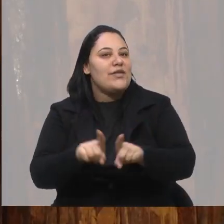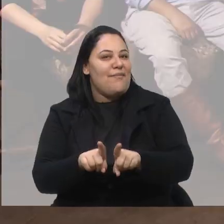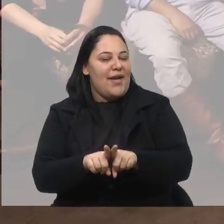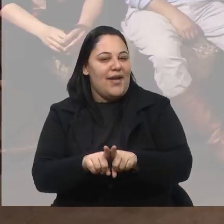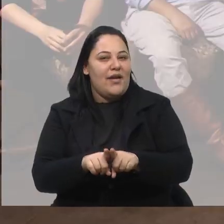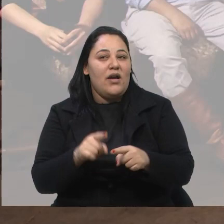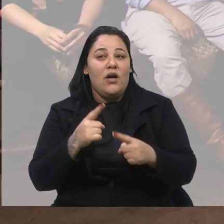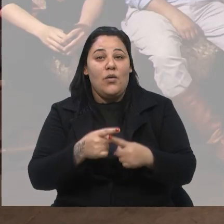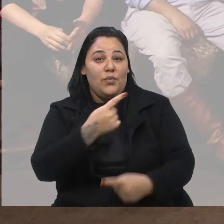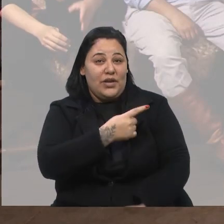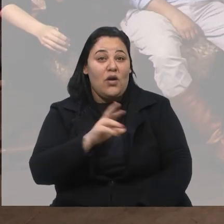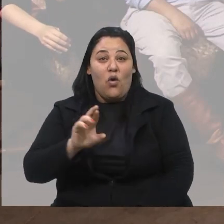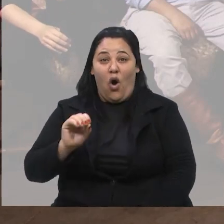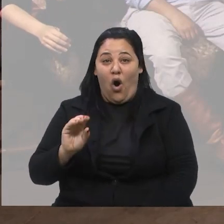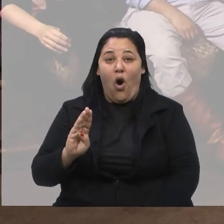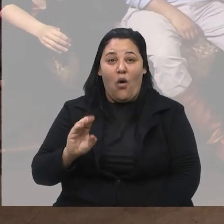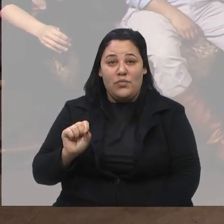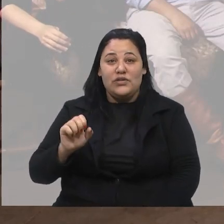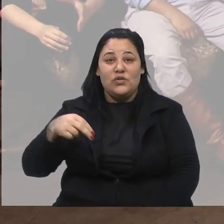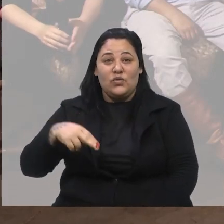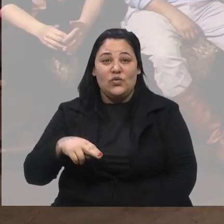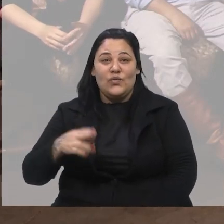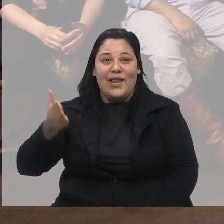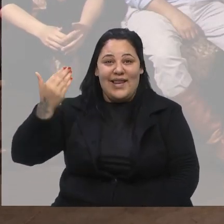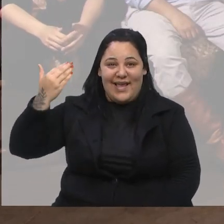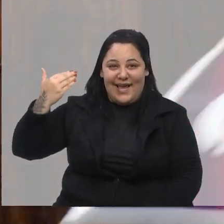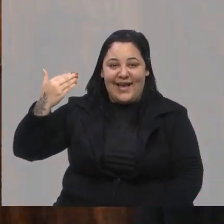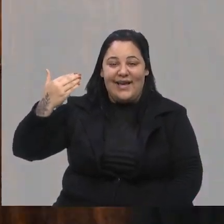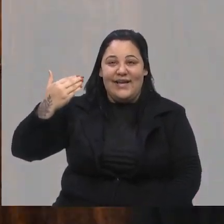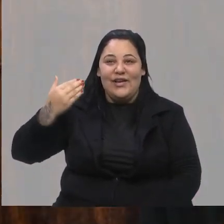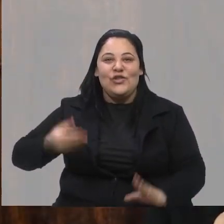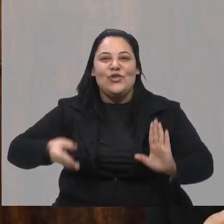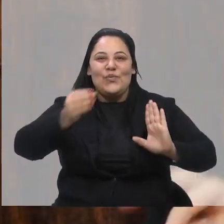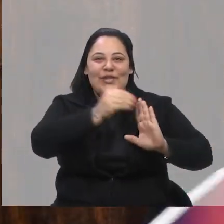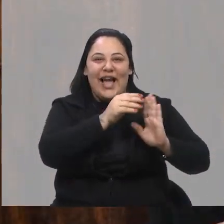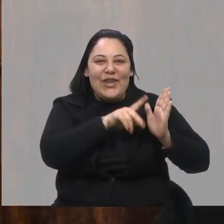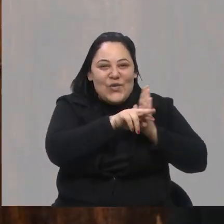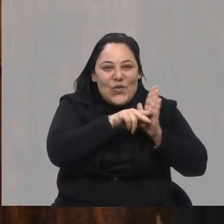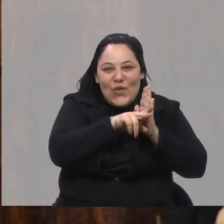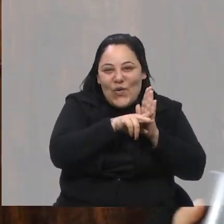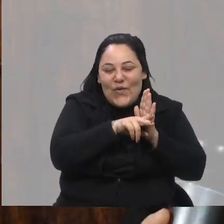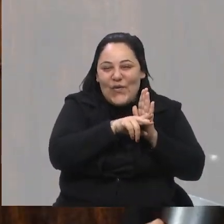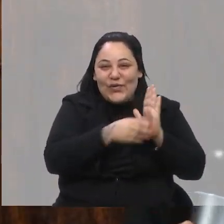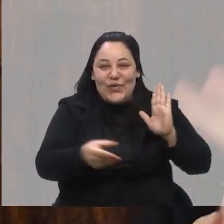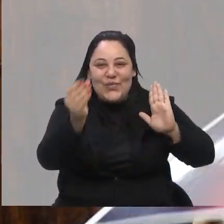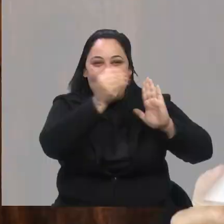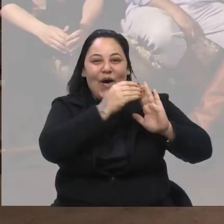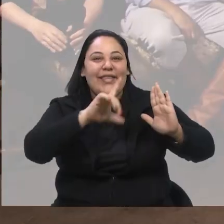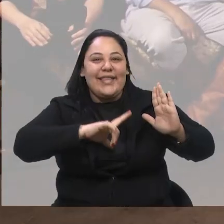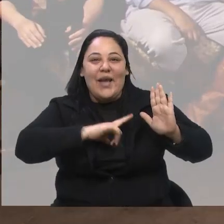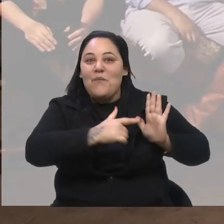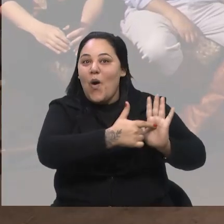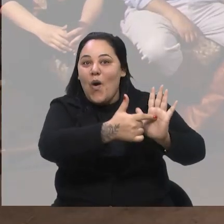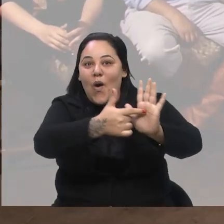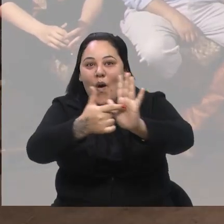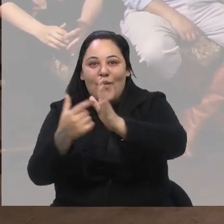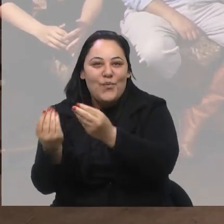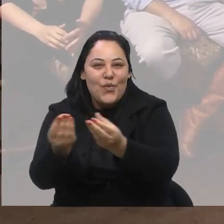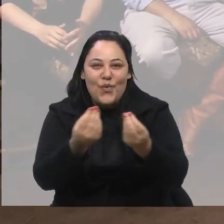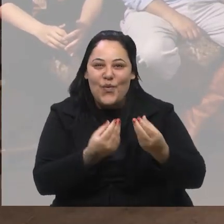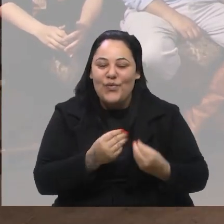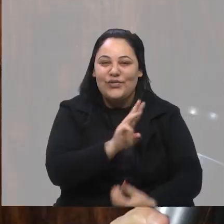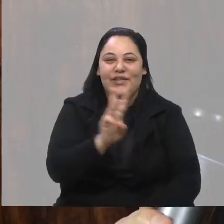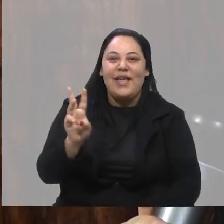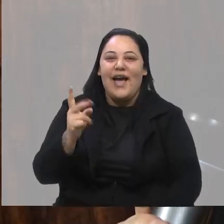o Robson lá, quando tu joga na internet, só dá Robson Boeira lá, né? Tu joga o nome dele, aparece um monte de site